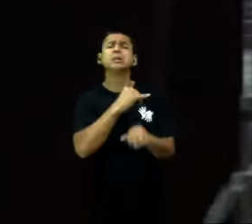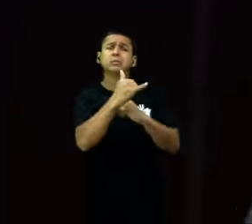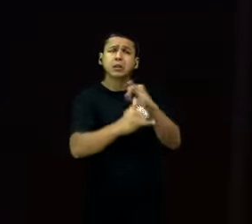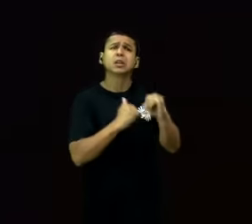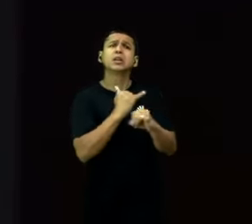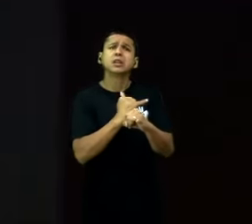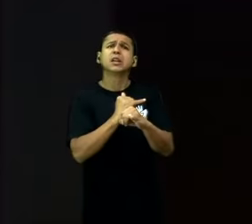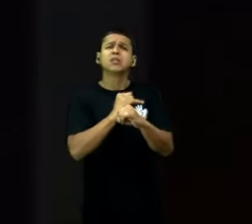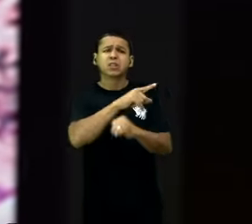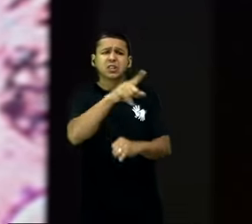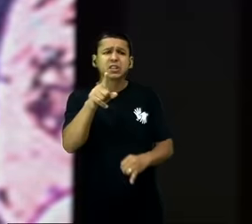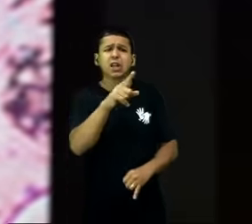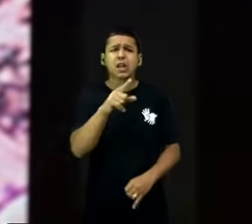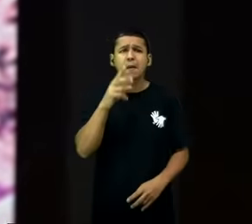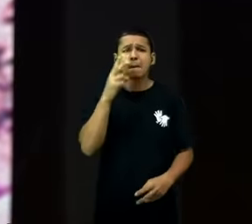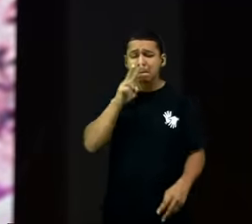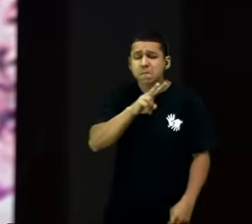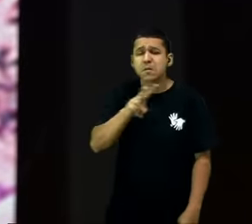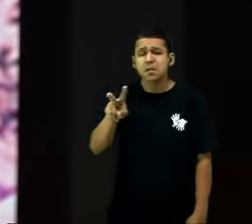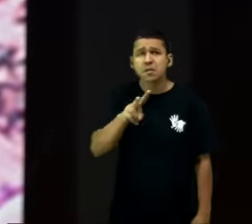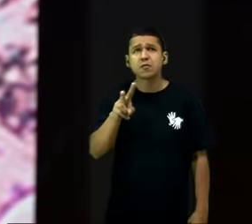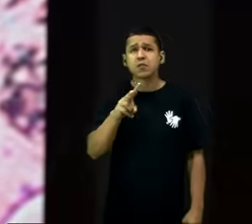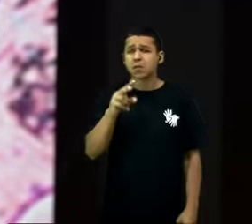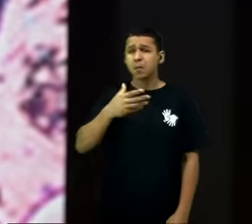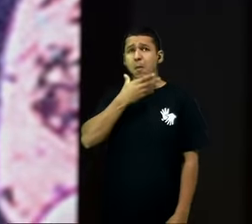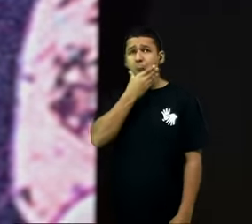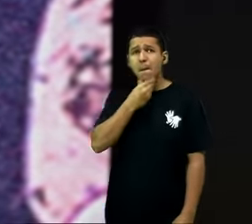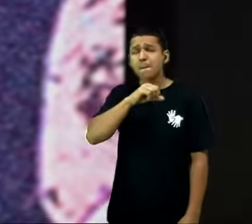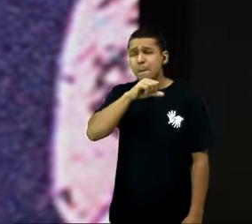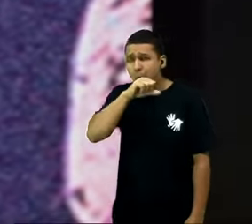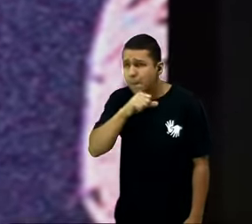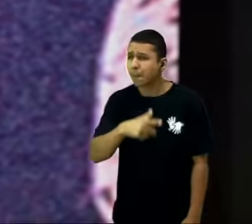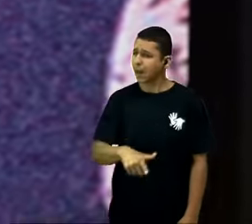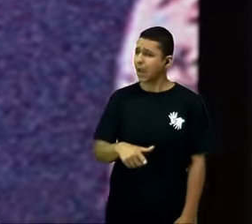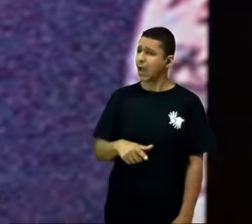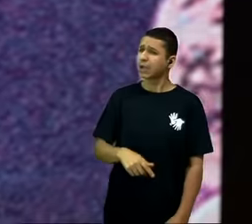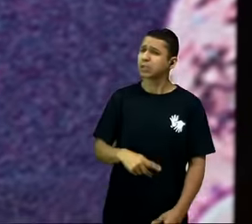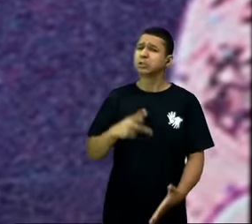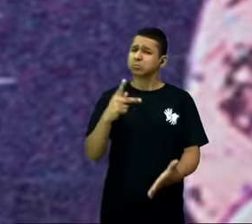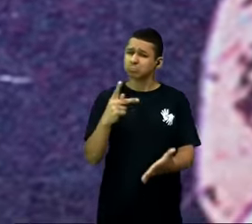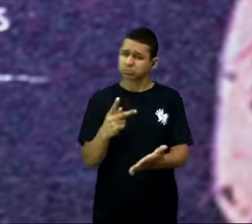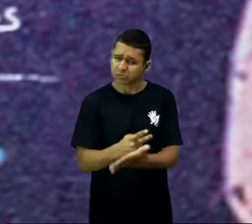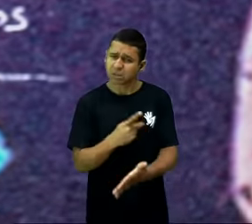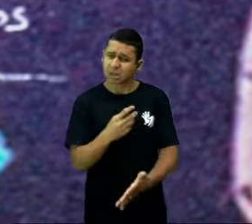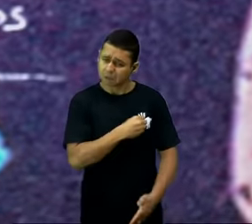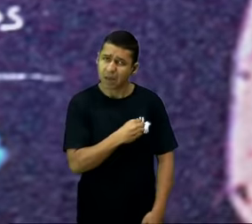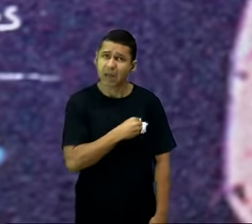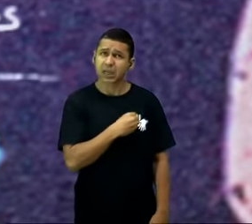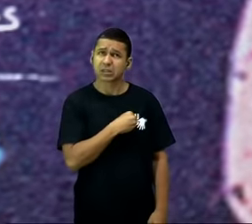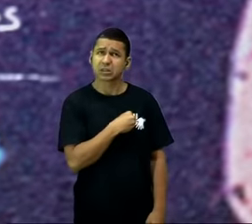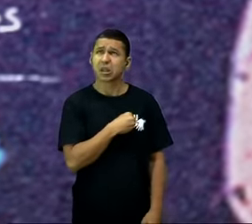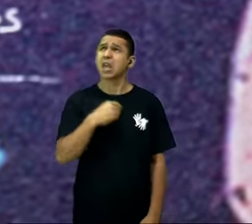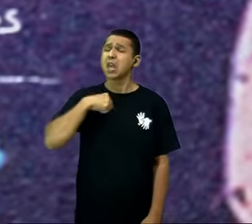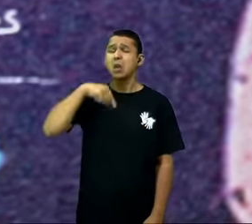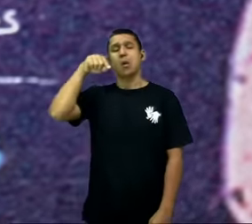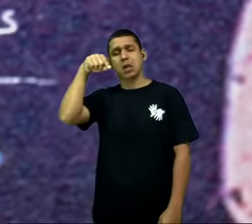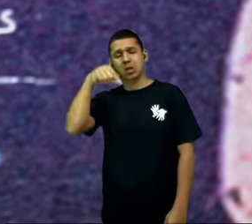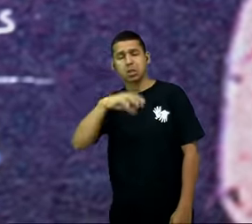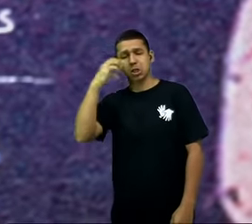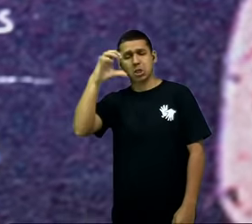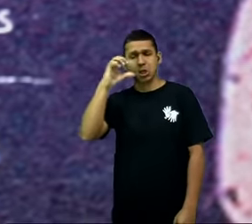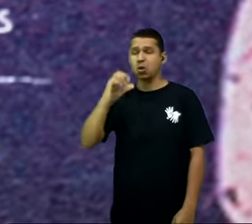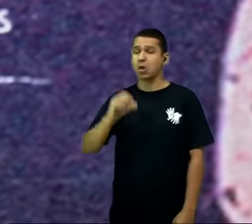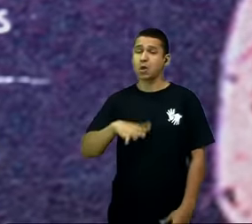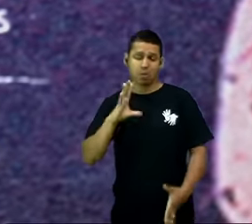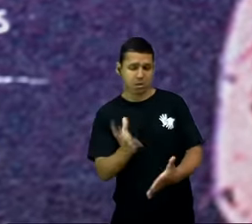já me viram várias vezes falando que meus pais, meu pai foi um cara que falhou, meu pai foi um cara, várias vezes, eu vim aqui para salvar o casamento dos meus pais. Deixa eu dizer uma